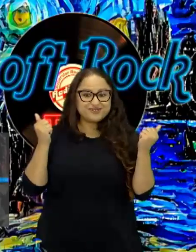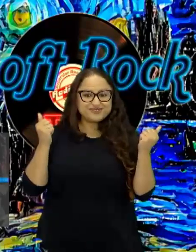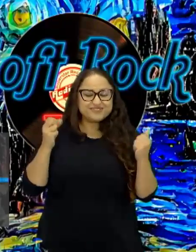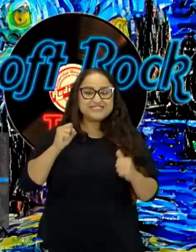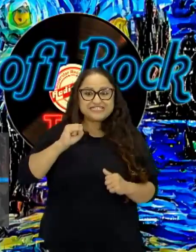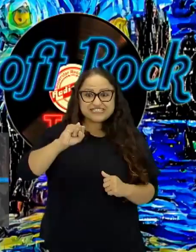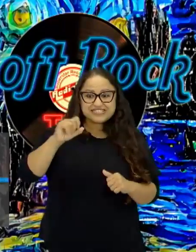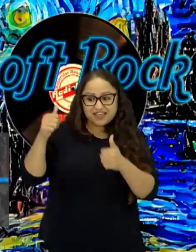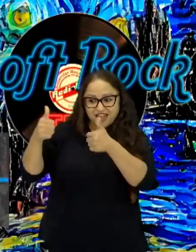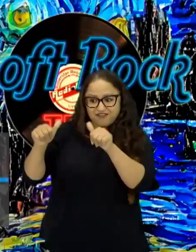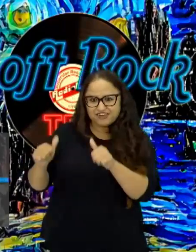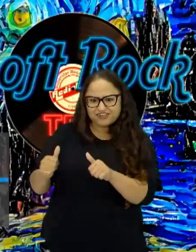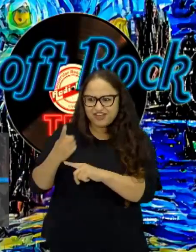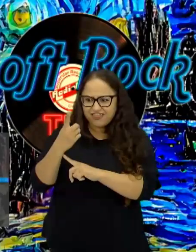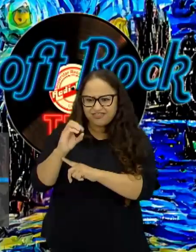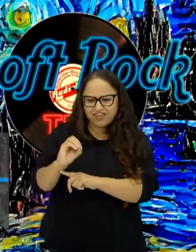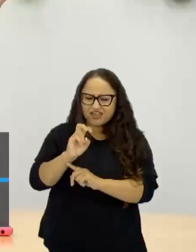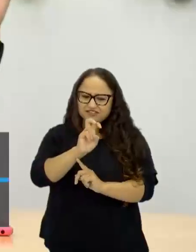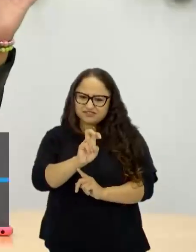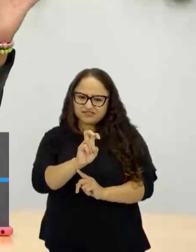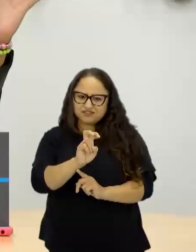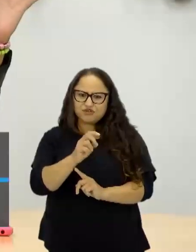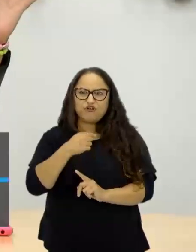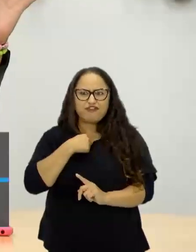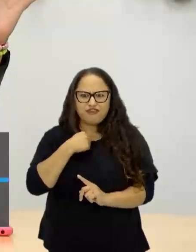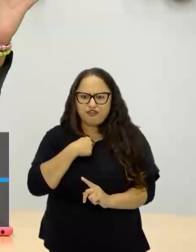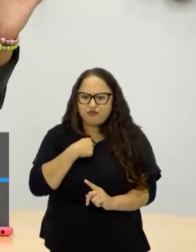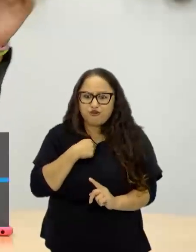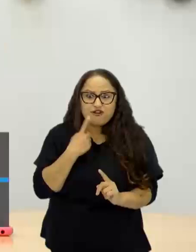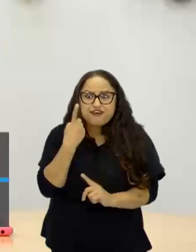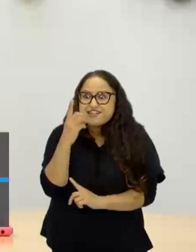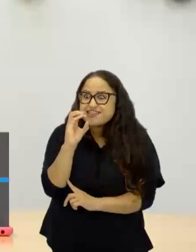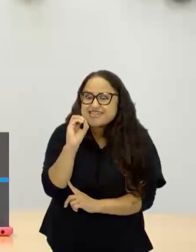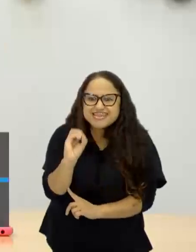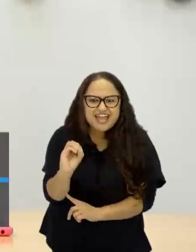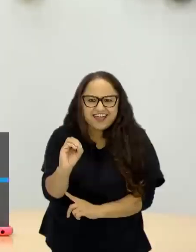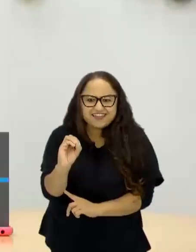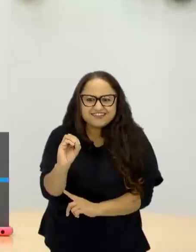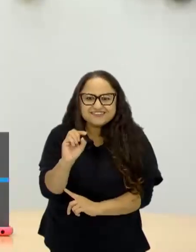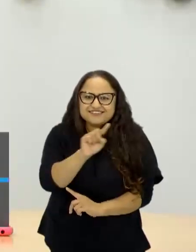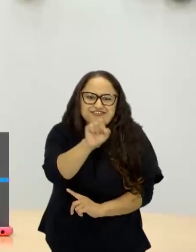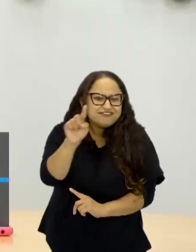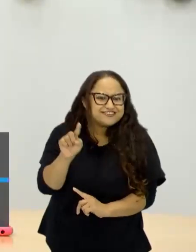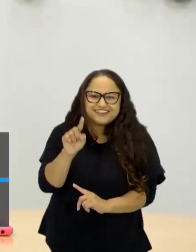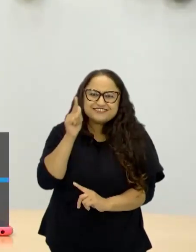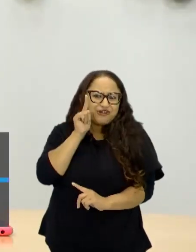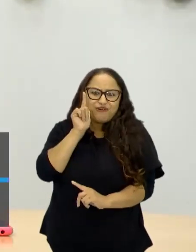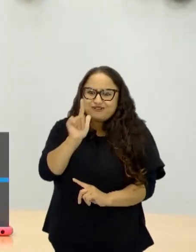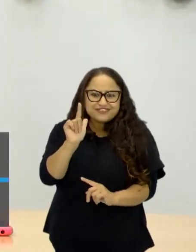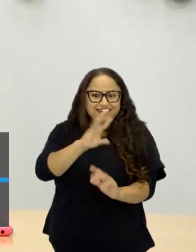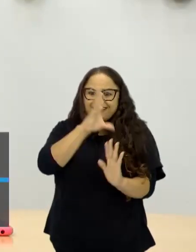avaliar, professora, nota 10, 5, Eu dou 6... 10 para todos. 10 para todo mundo. A professora Silene... E olha, na sala